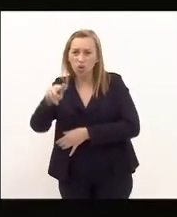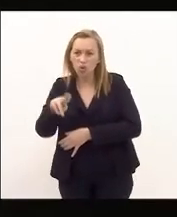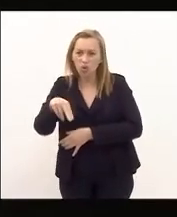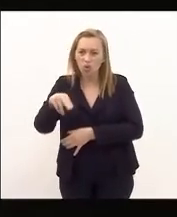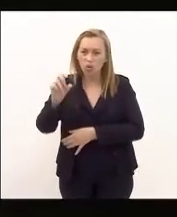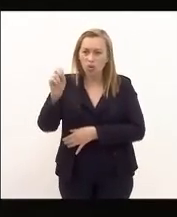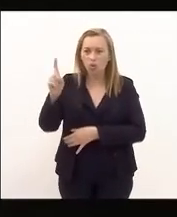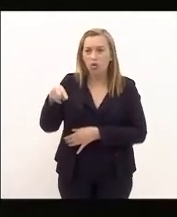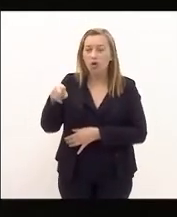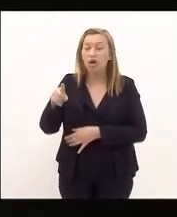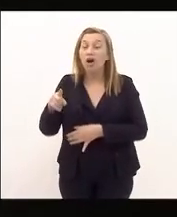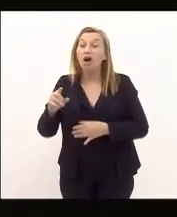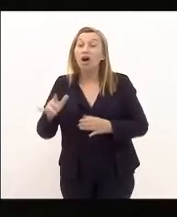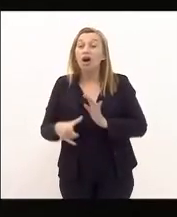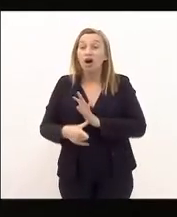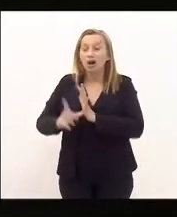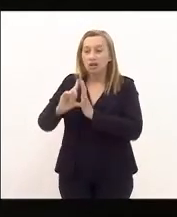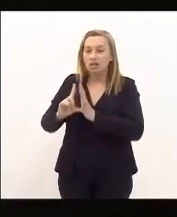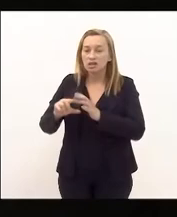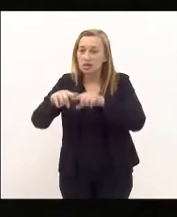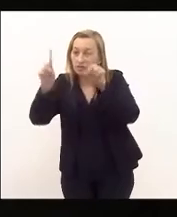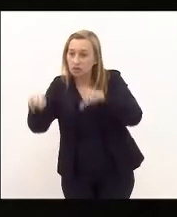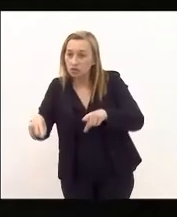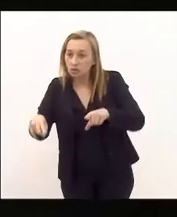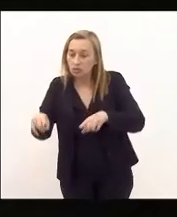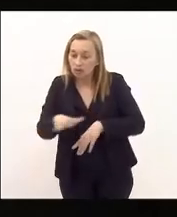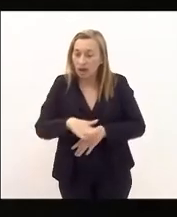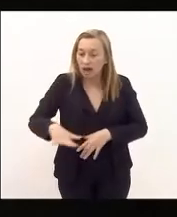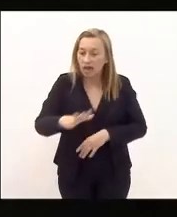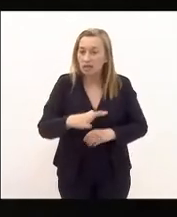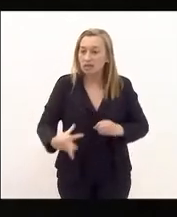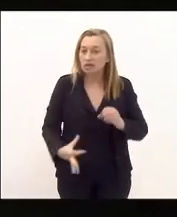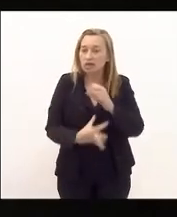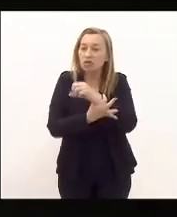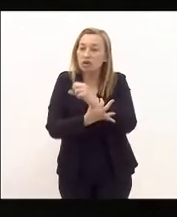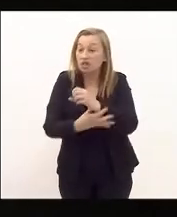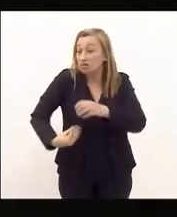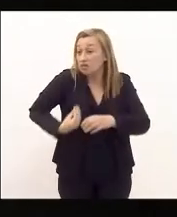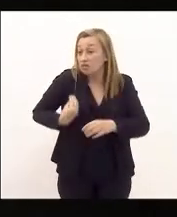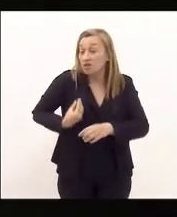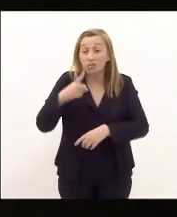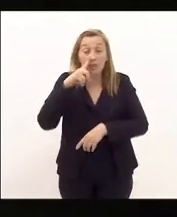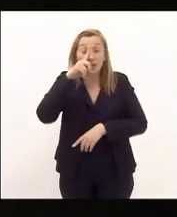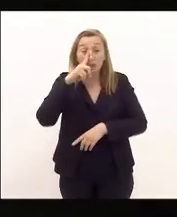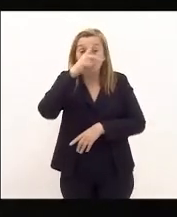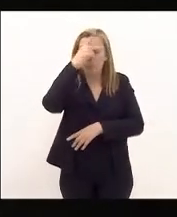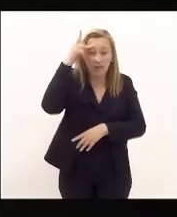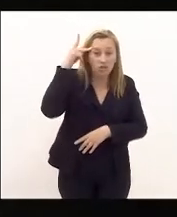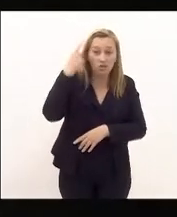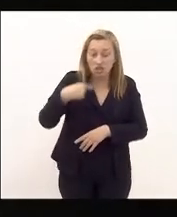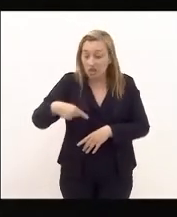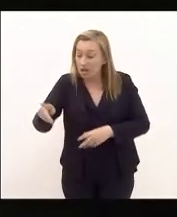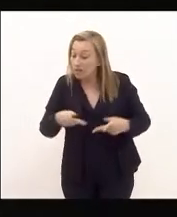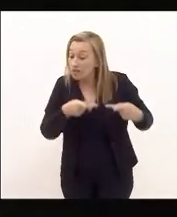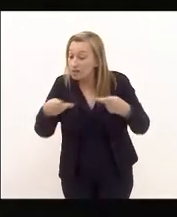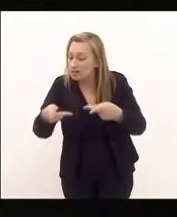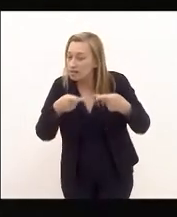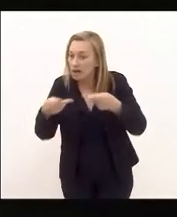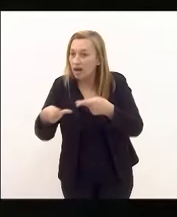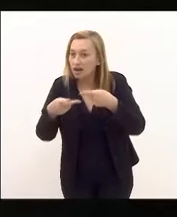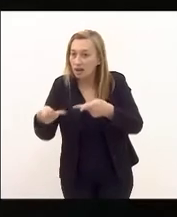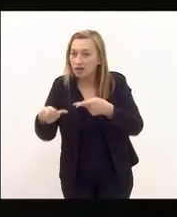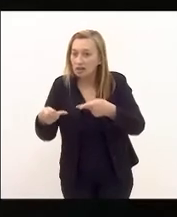servidores da área da segurança viviam em risco, pessoas que iriam sempre visitar